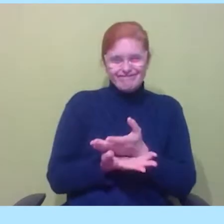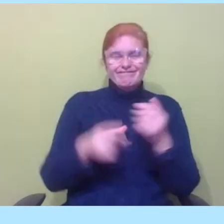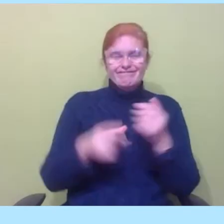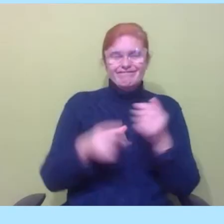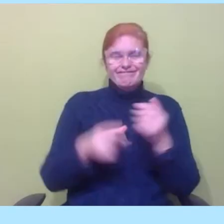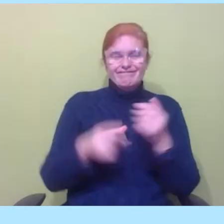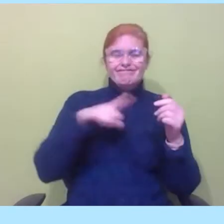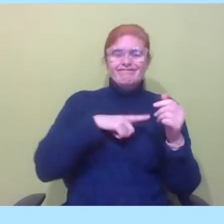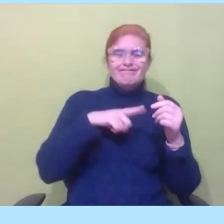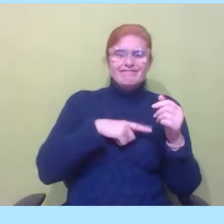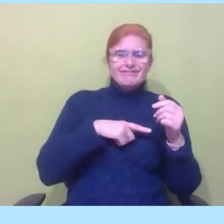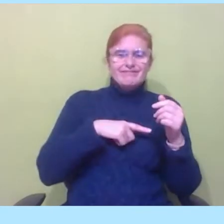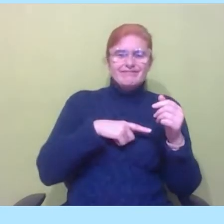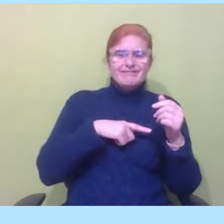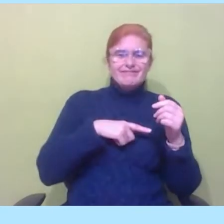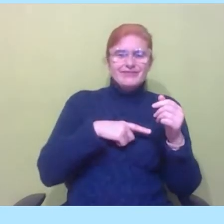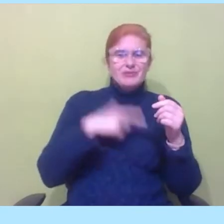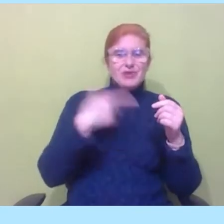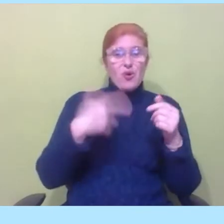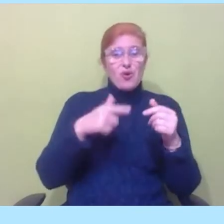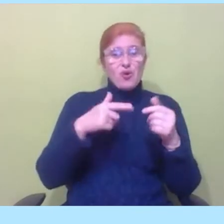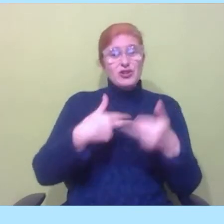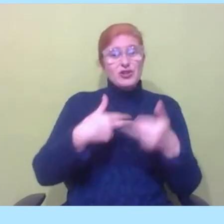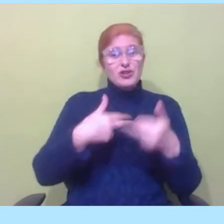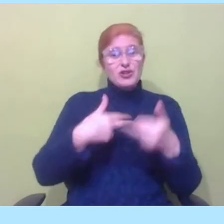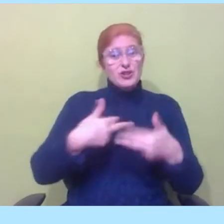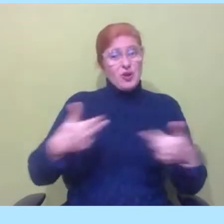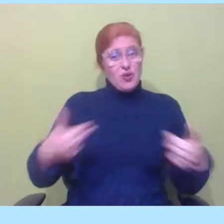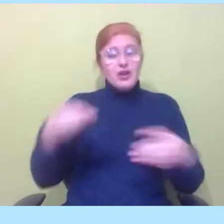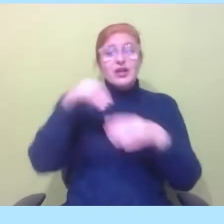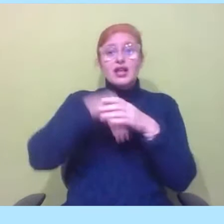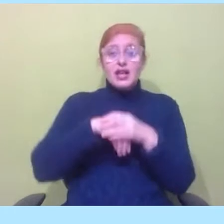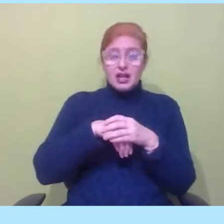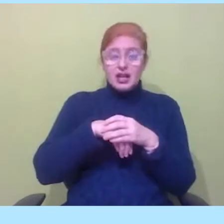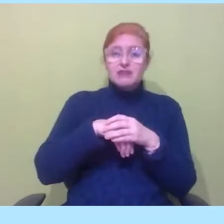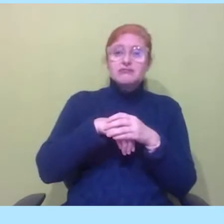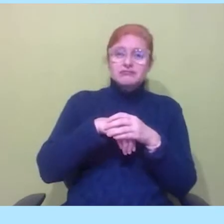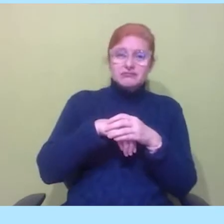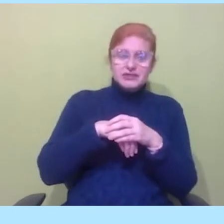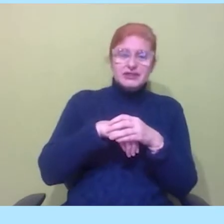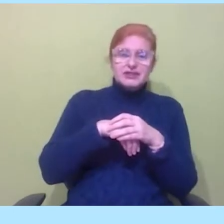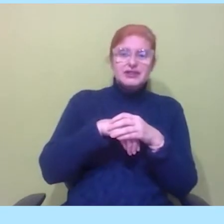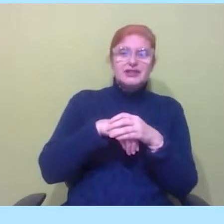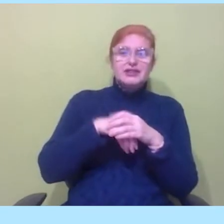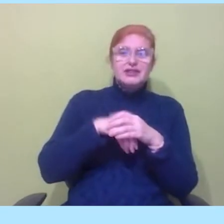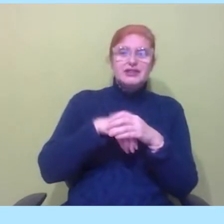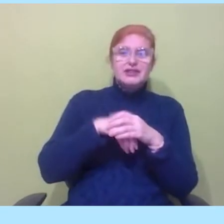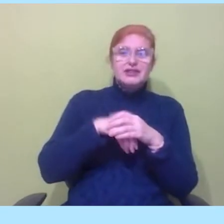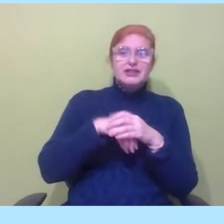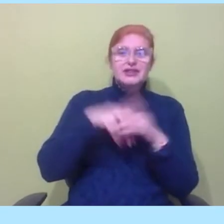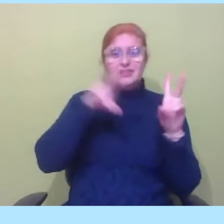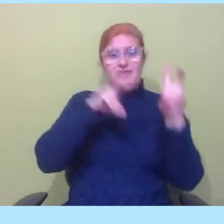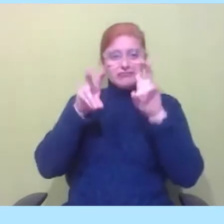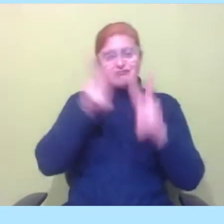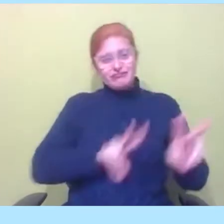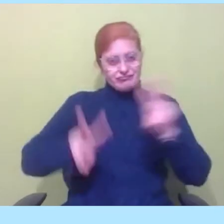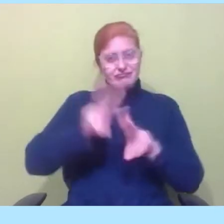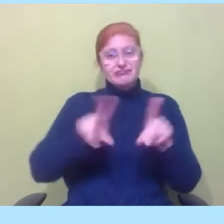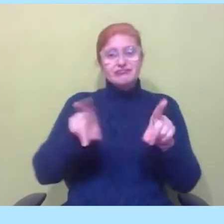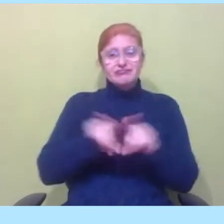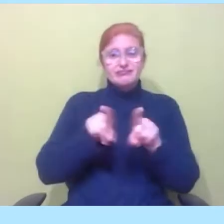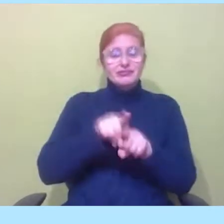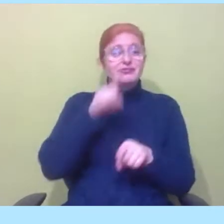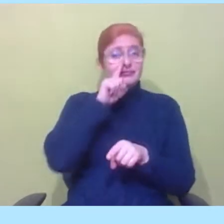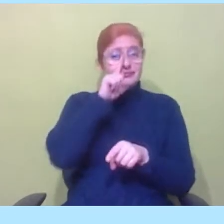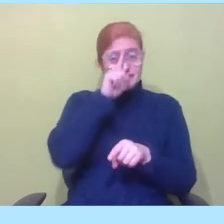dentro desse todo o cenário que estamos falando aí de visibilidade e, ao mesmo tempo, riscos, né? Mas que é um outro cenário aí da